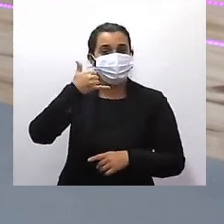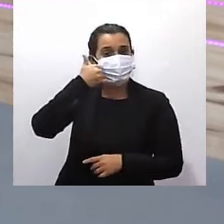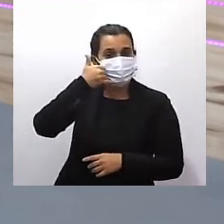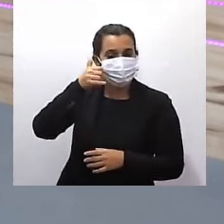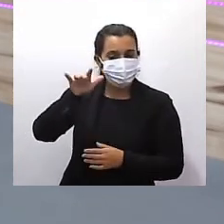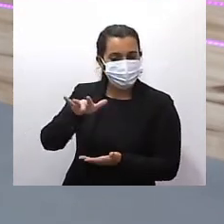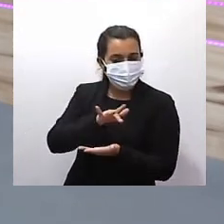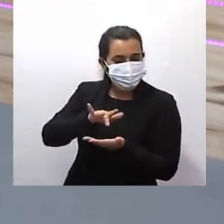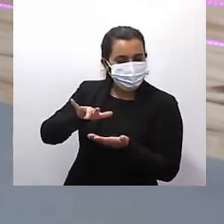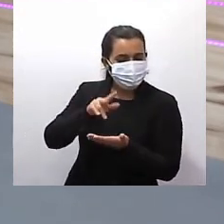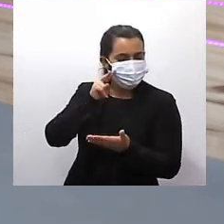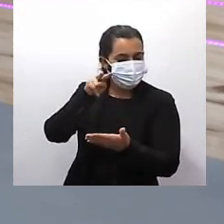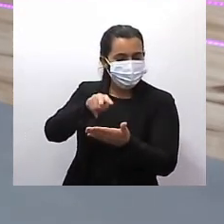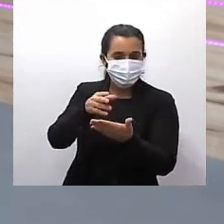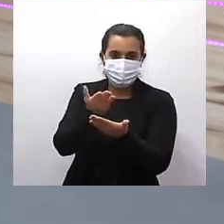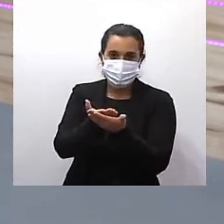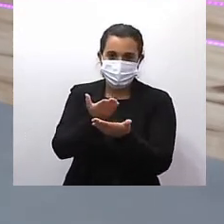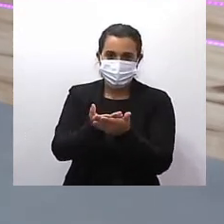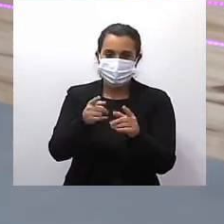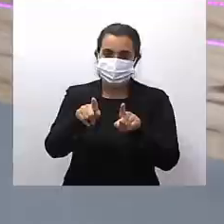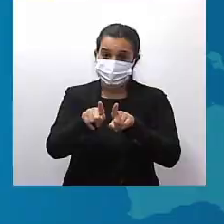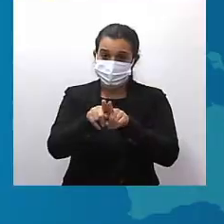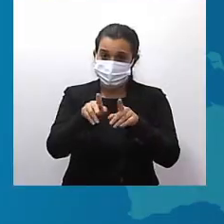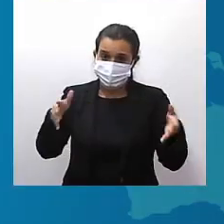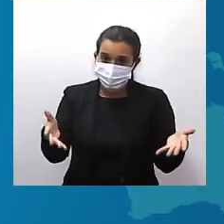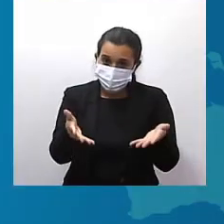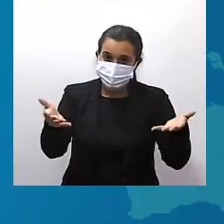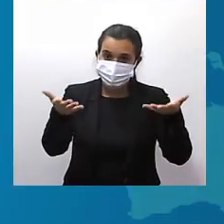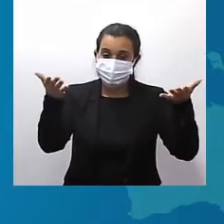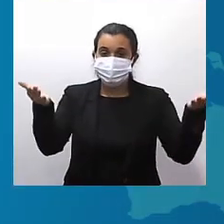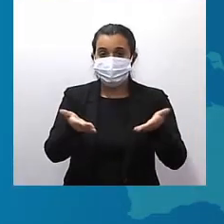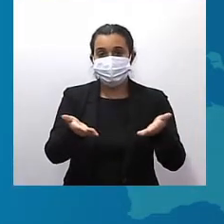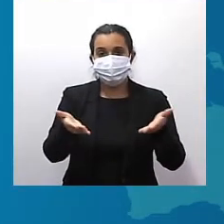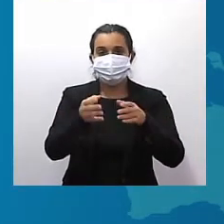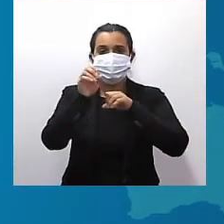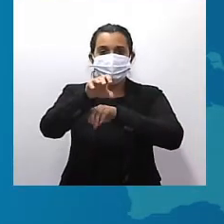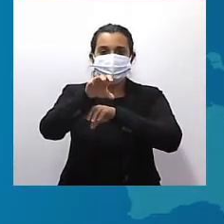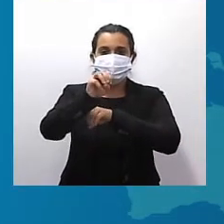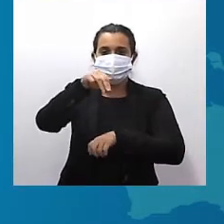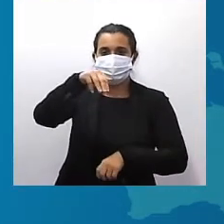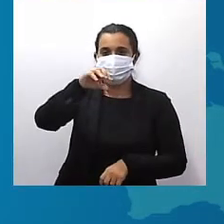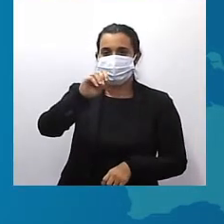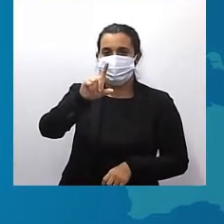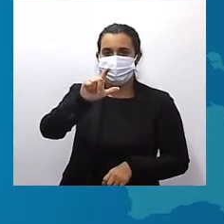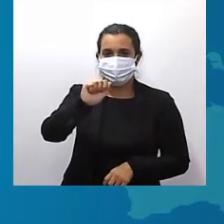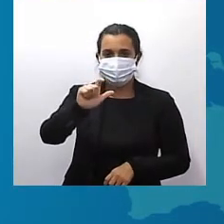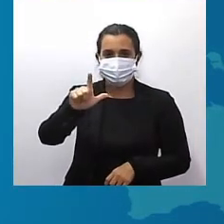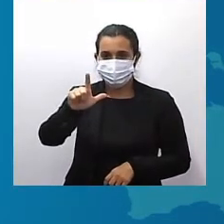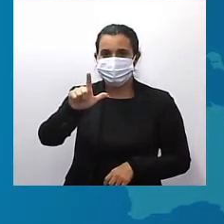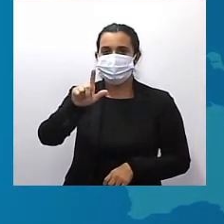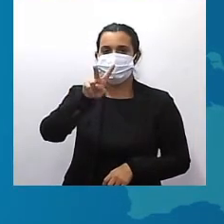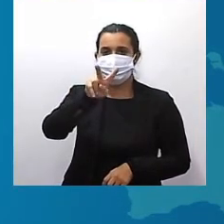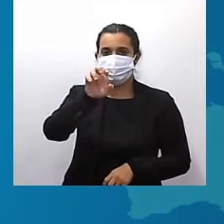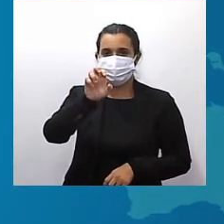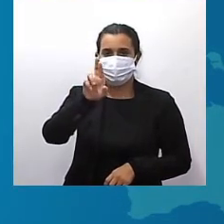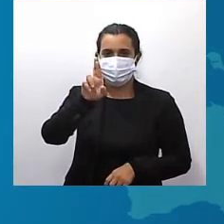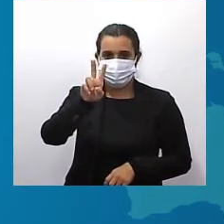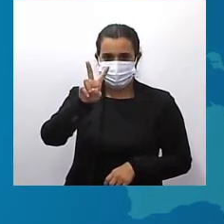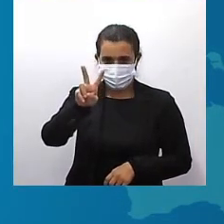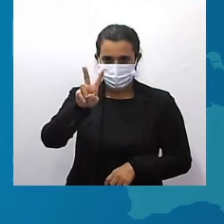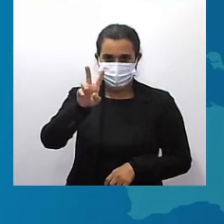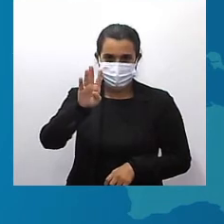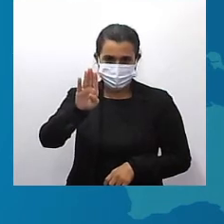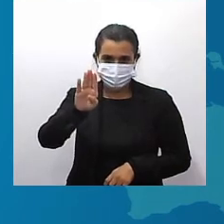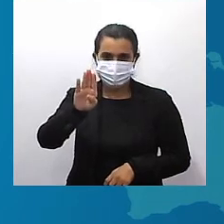muita motivação. Nós iremos ver hoje modal verb, ou verbo modal,